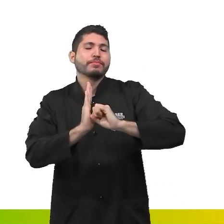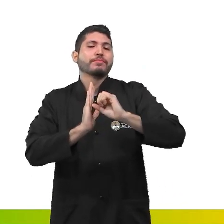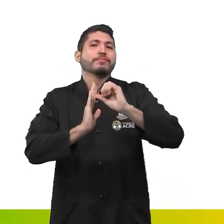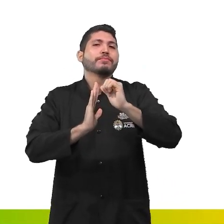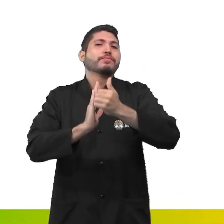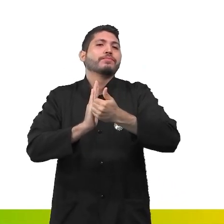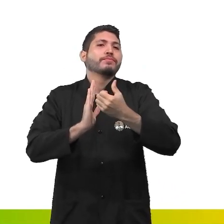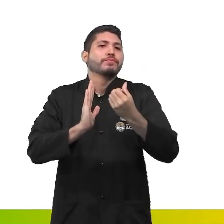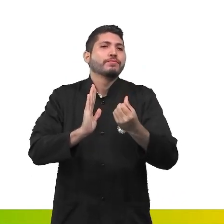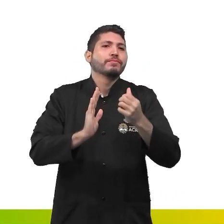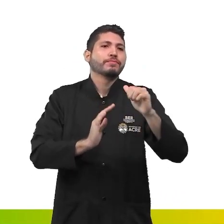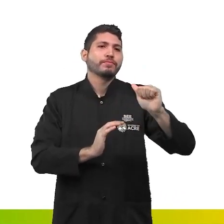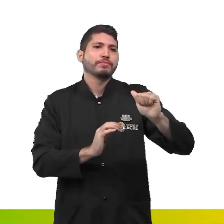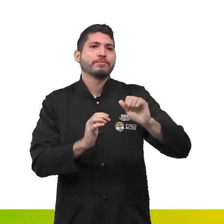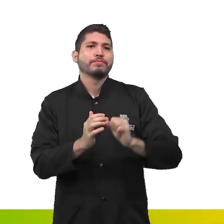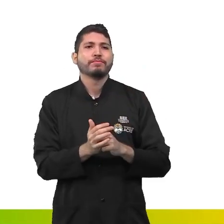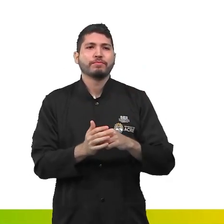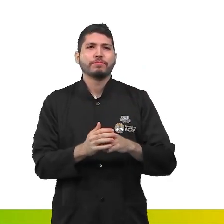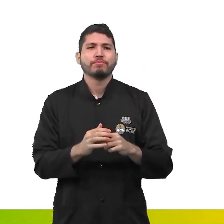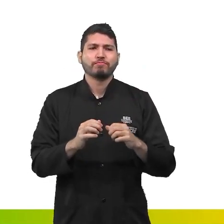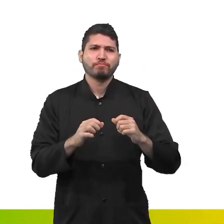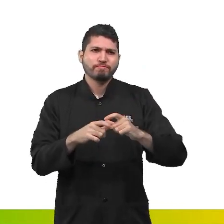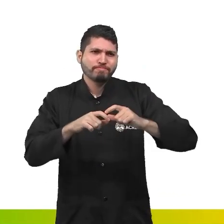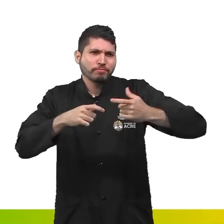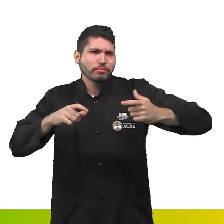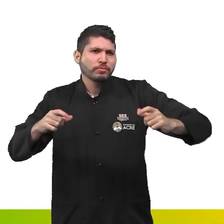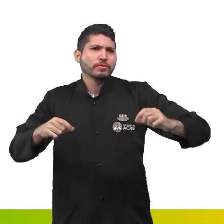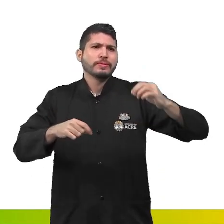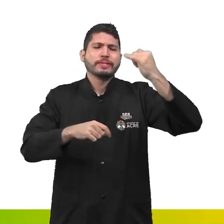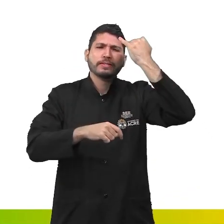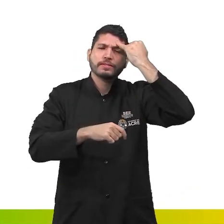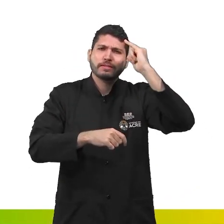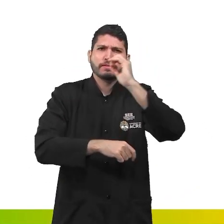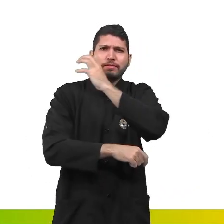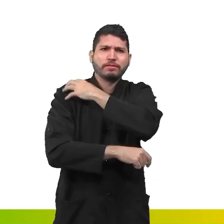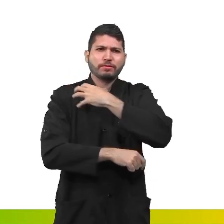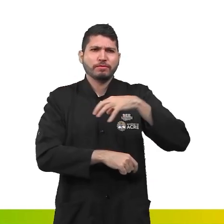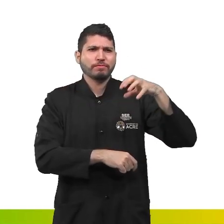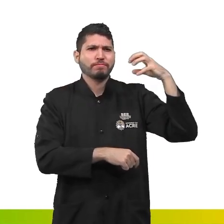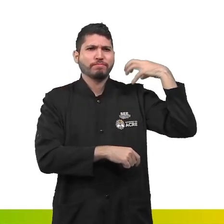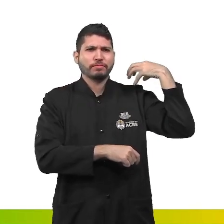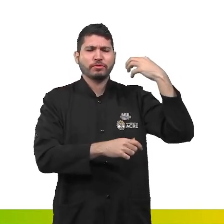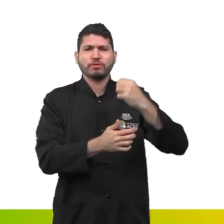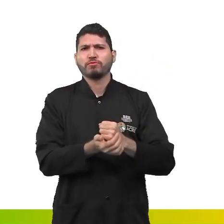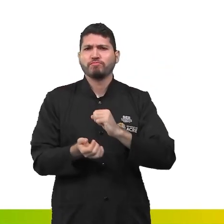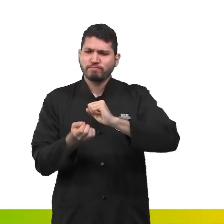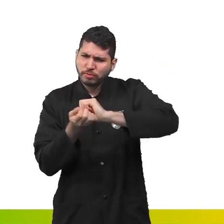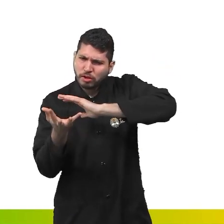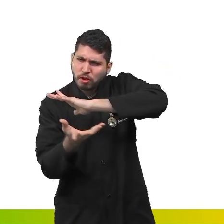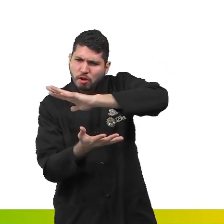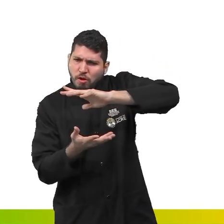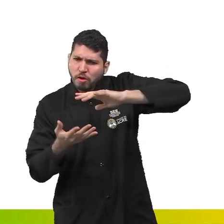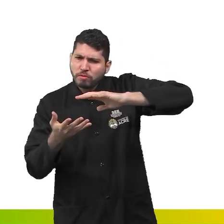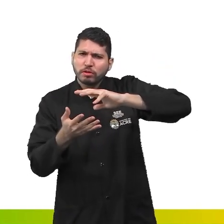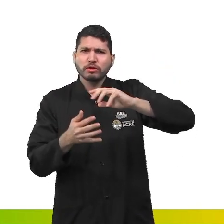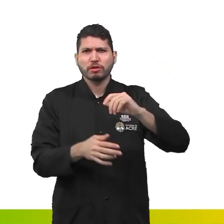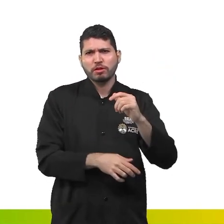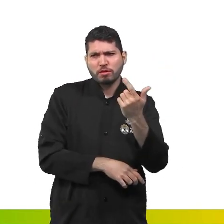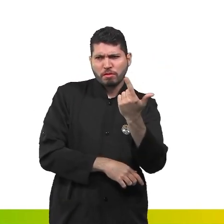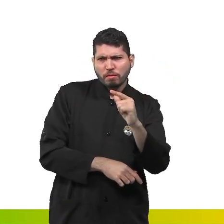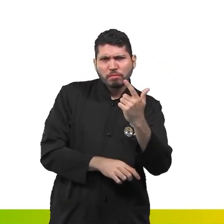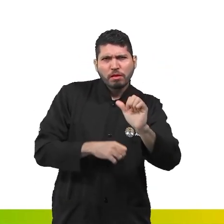fortaleceu a visão aristotélica de um universo fechado e imutável, aonde a Terra era o centro do